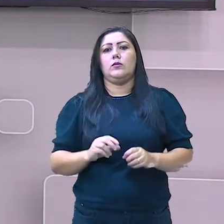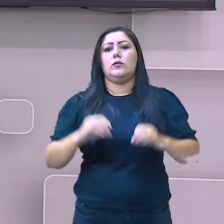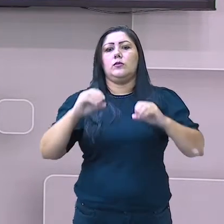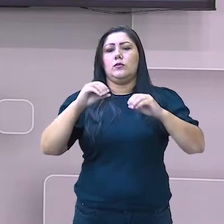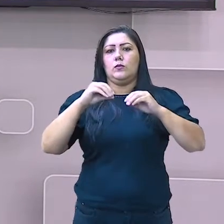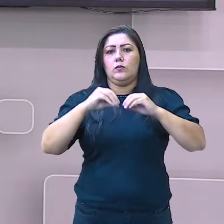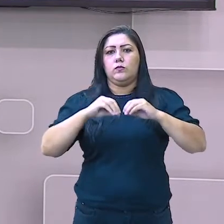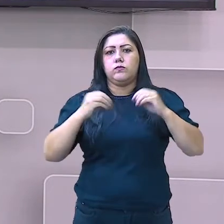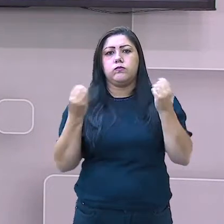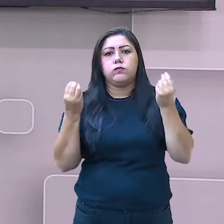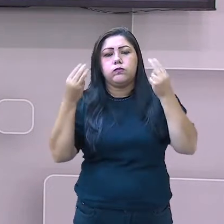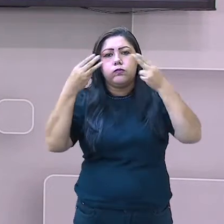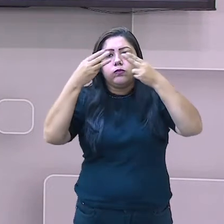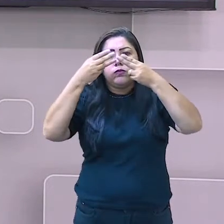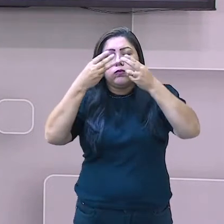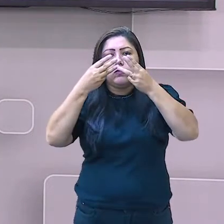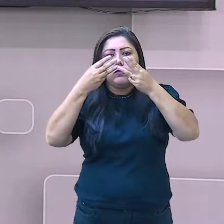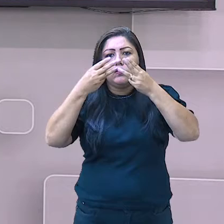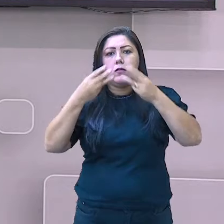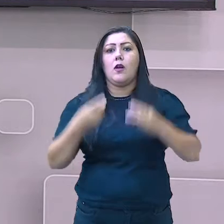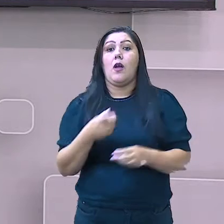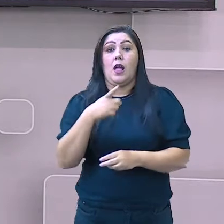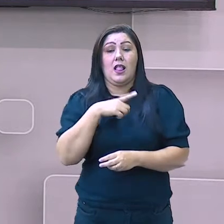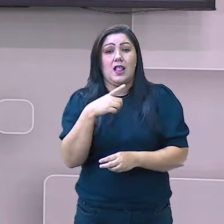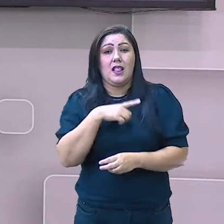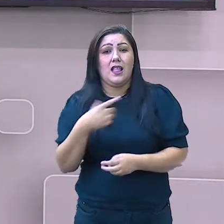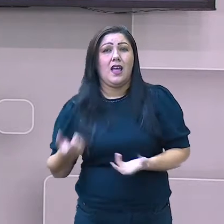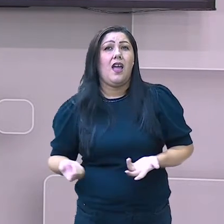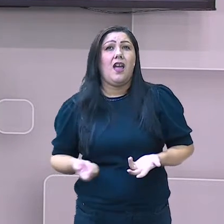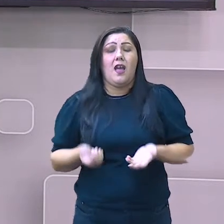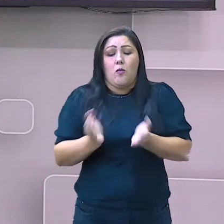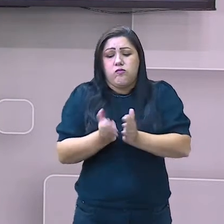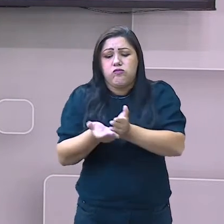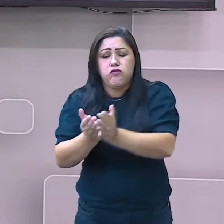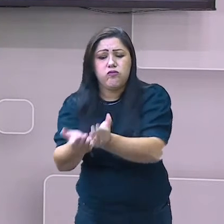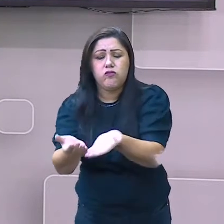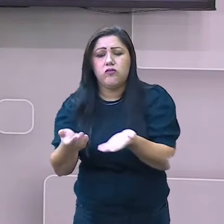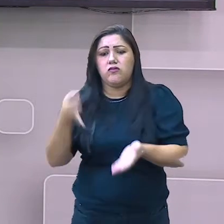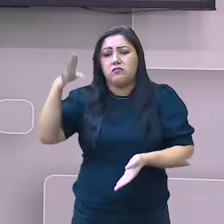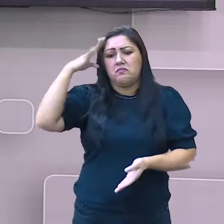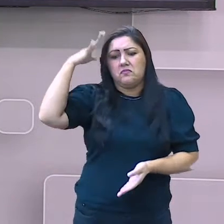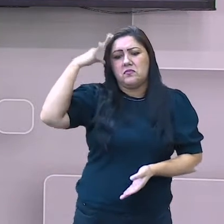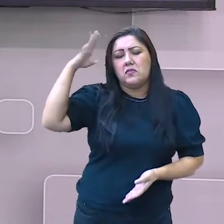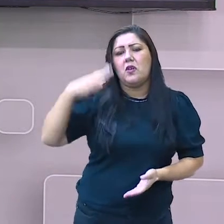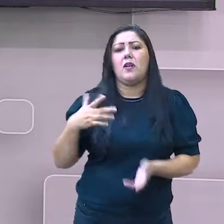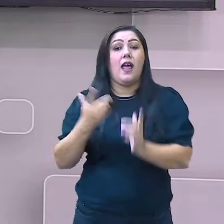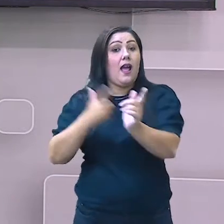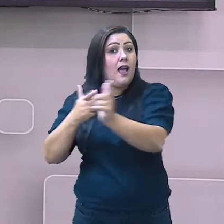maiores orçamentos militares do planeta. Então, ela fica ali,